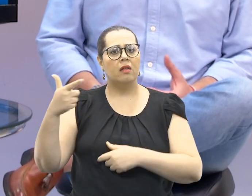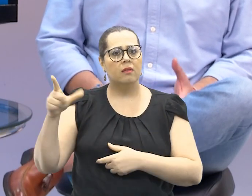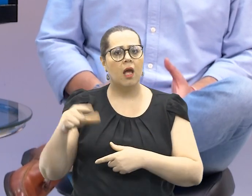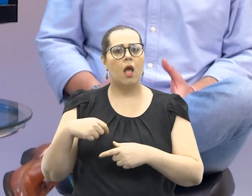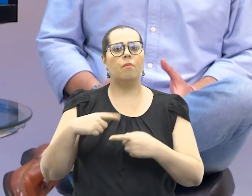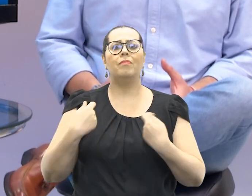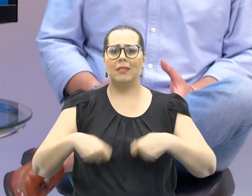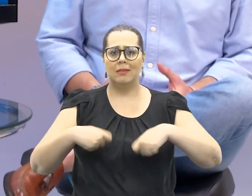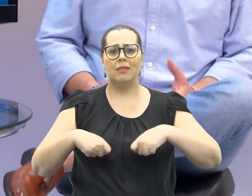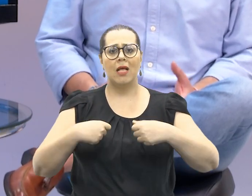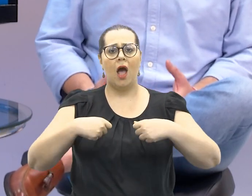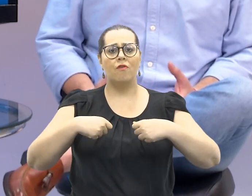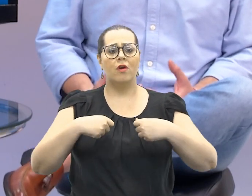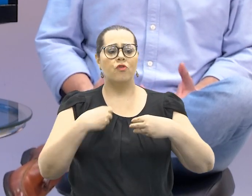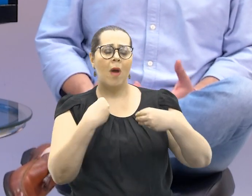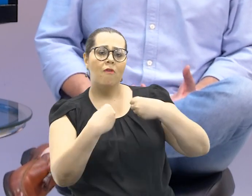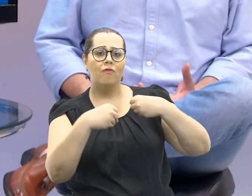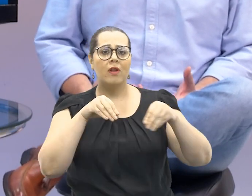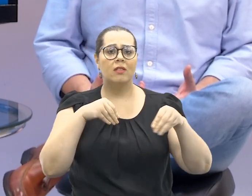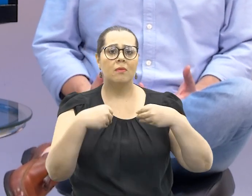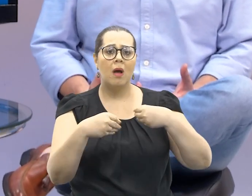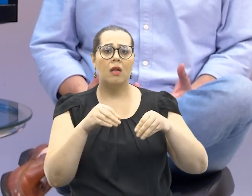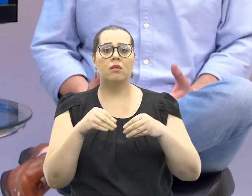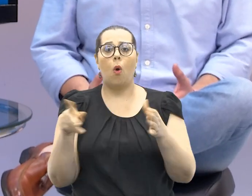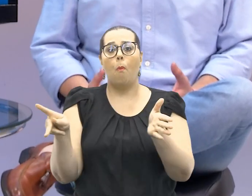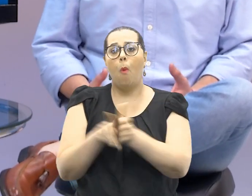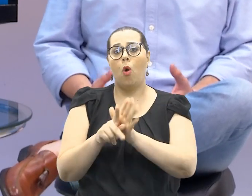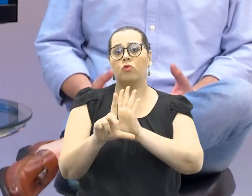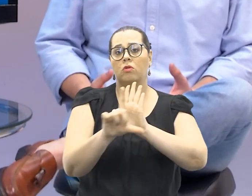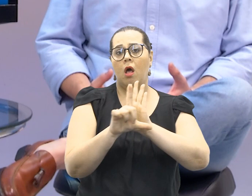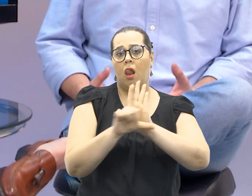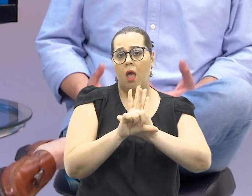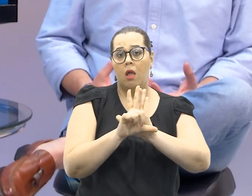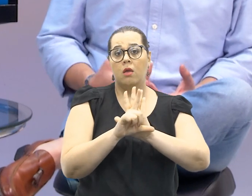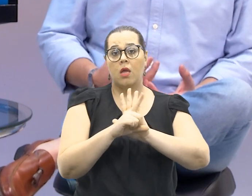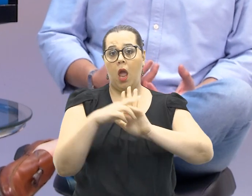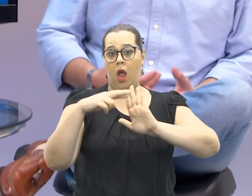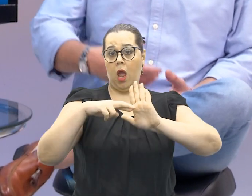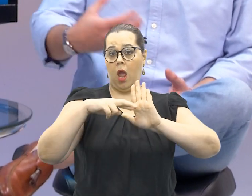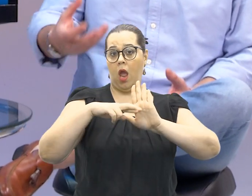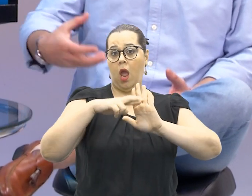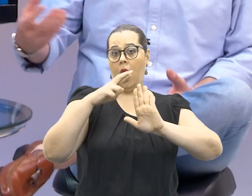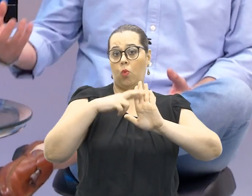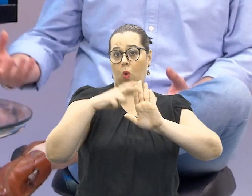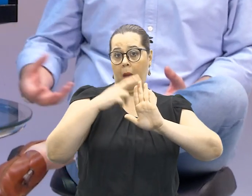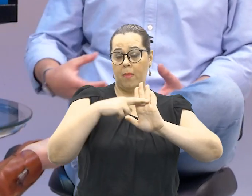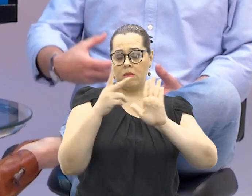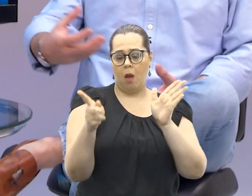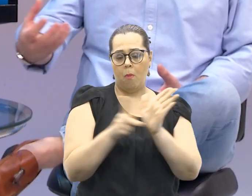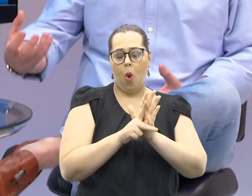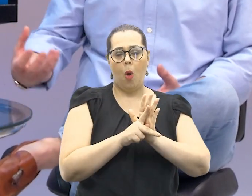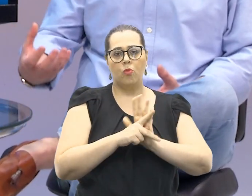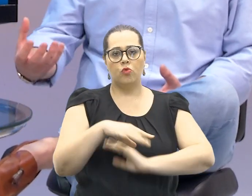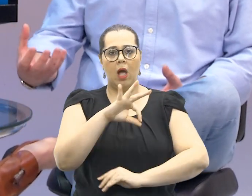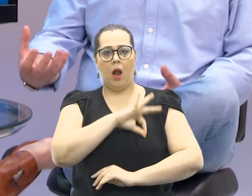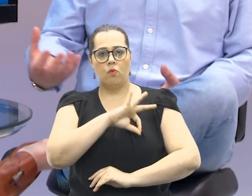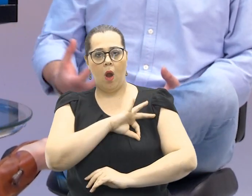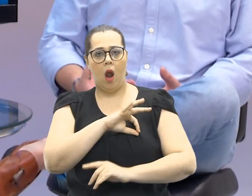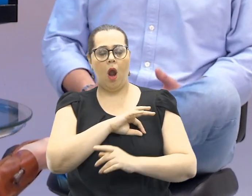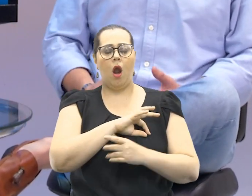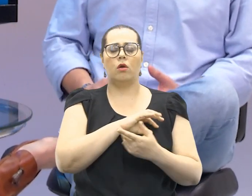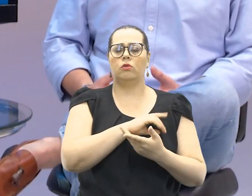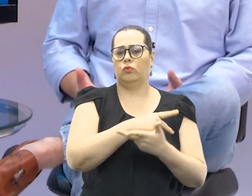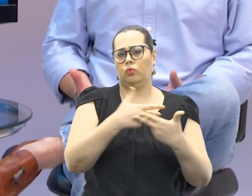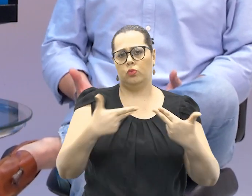a flexibilização da lei de polícia administrativa, que é regulamentado pela guarda, os clubes de tiro, as escolas e